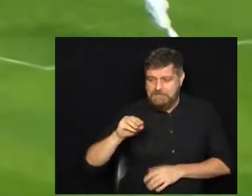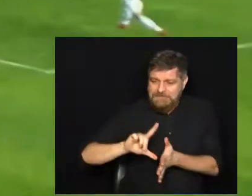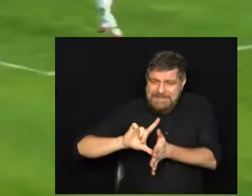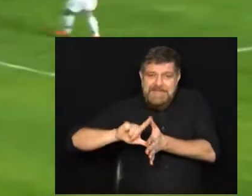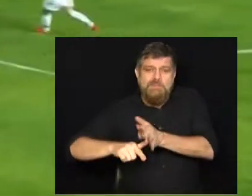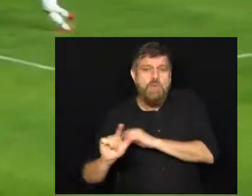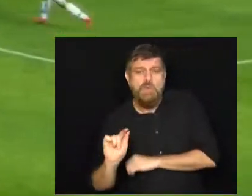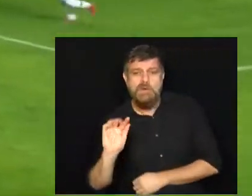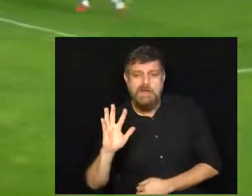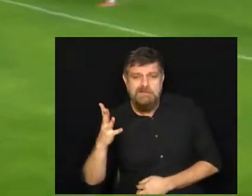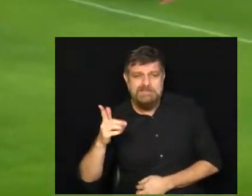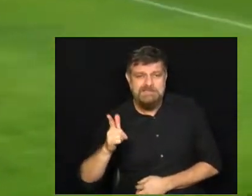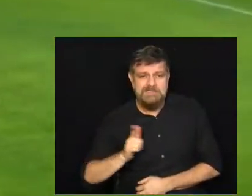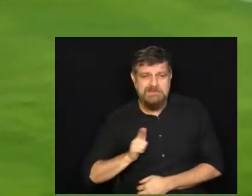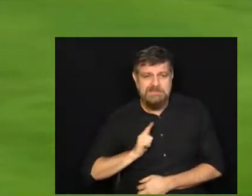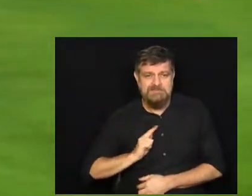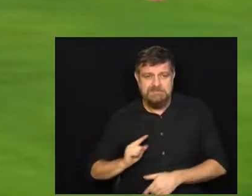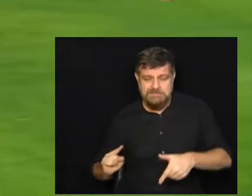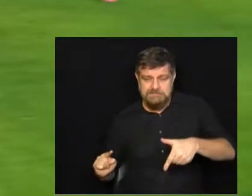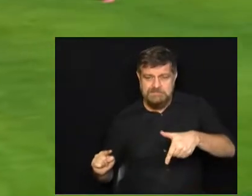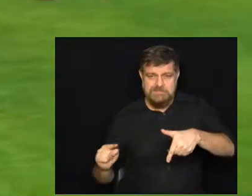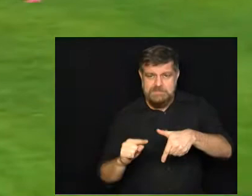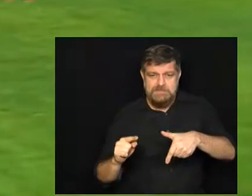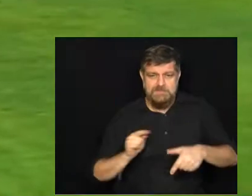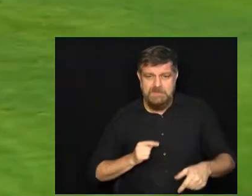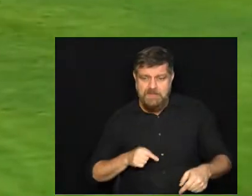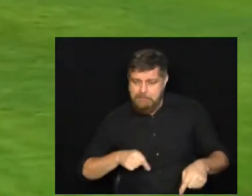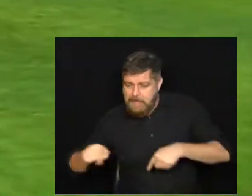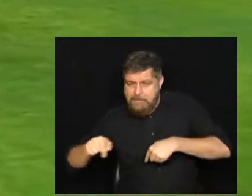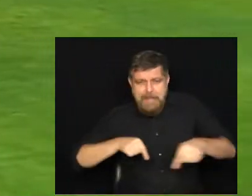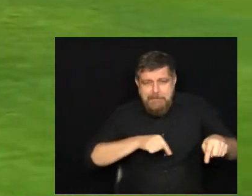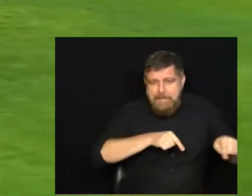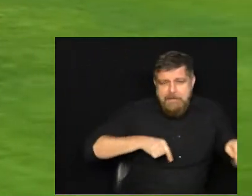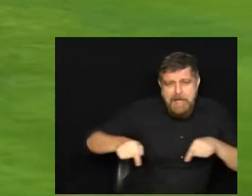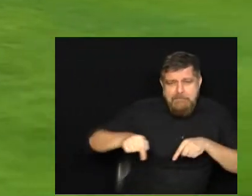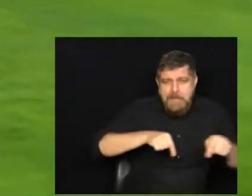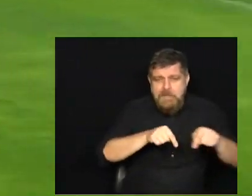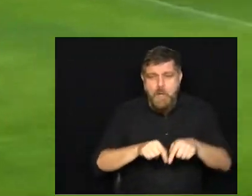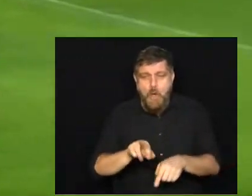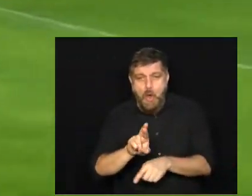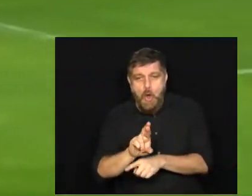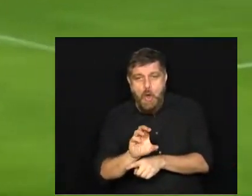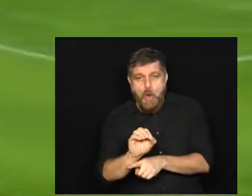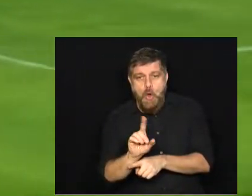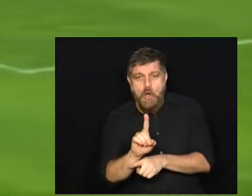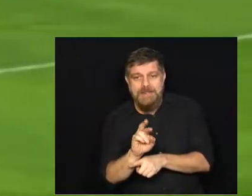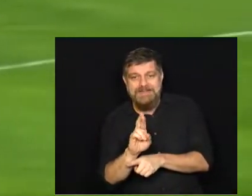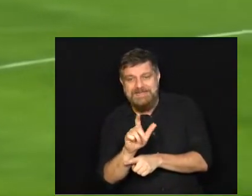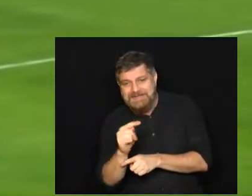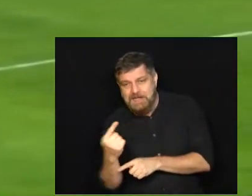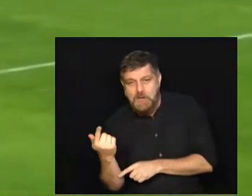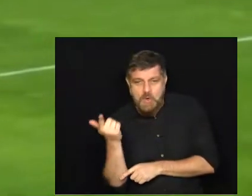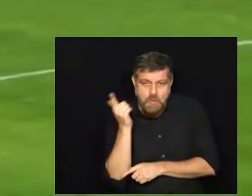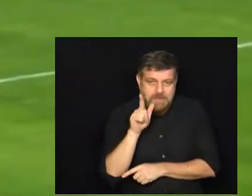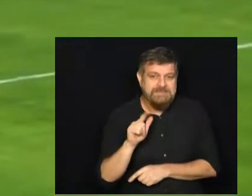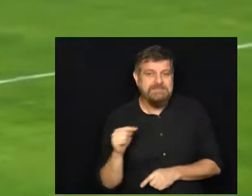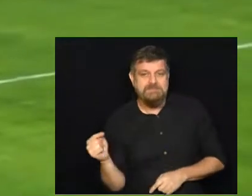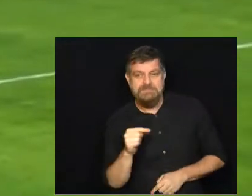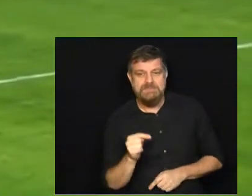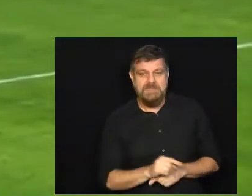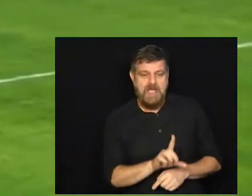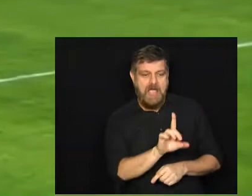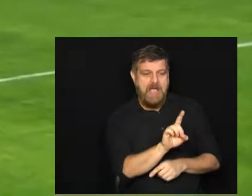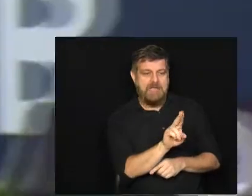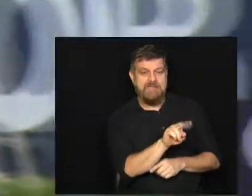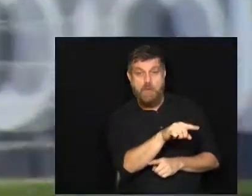depois, após cobrança de falta e o bate-rebate, Rodrigão cruzou rasteiro e Dauan colocou para o fundo